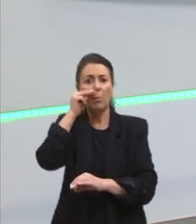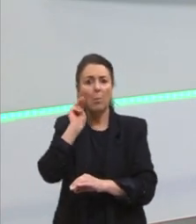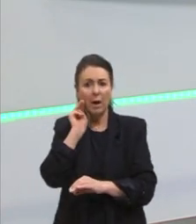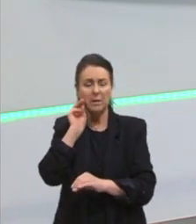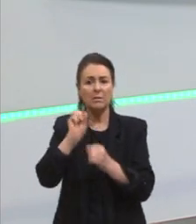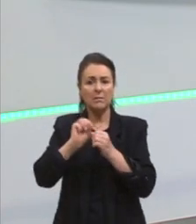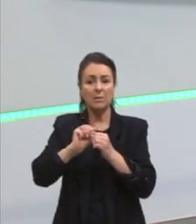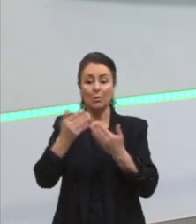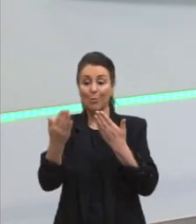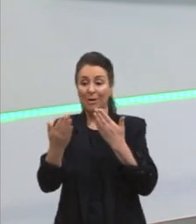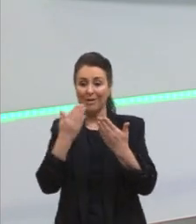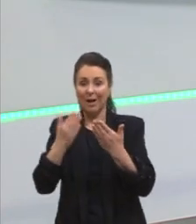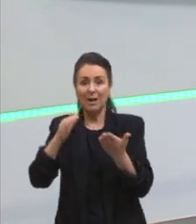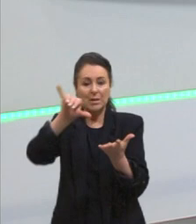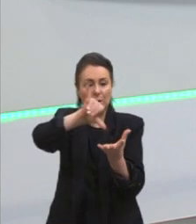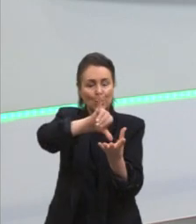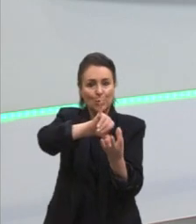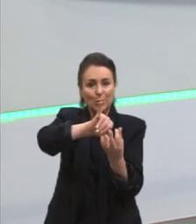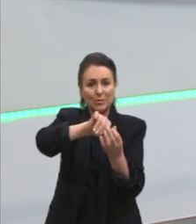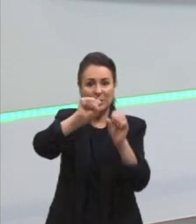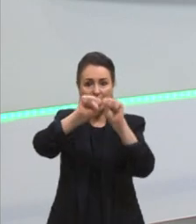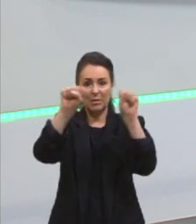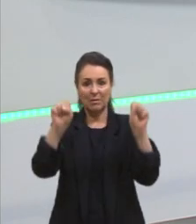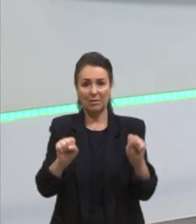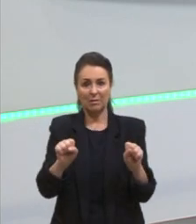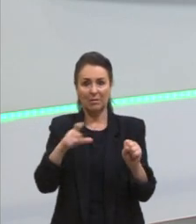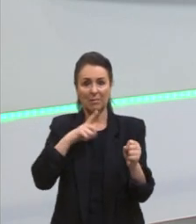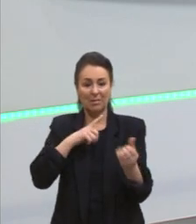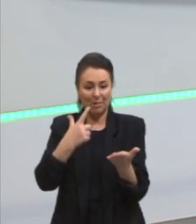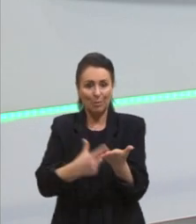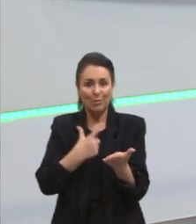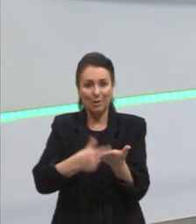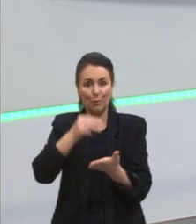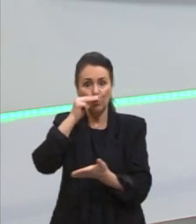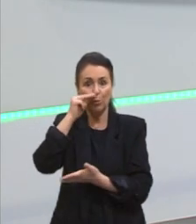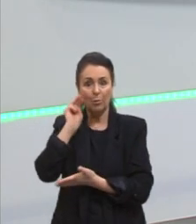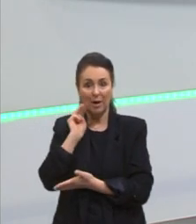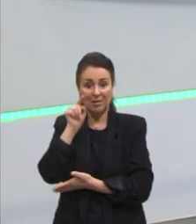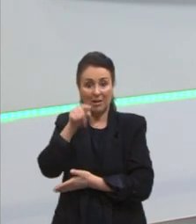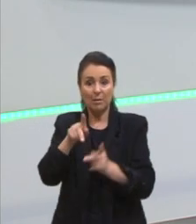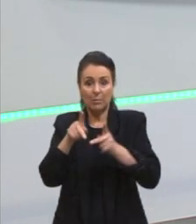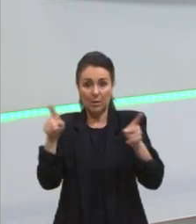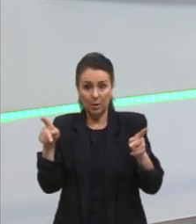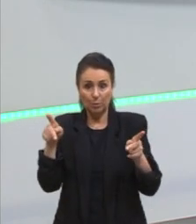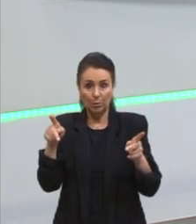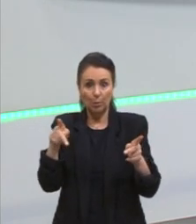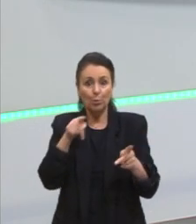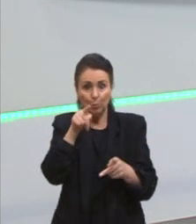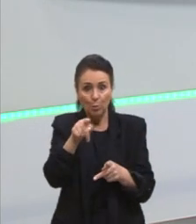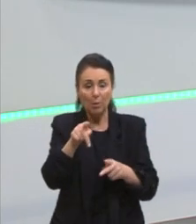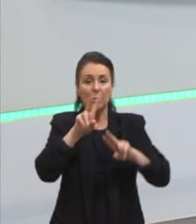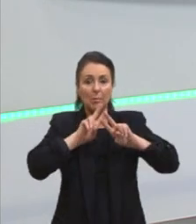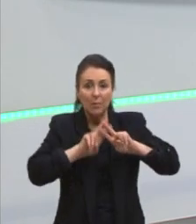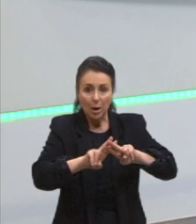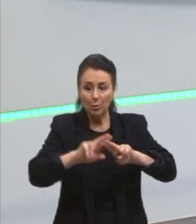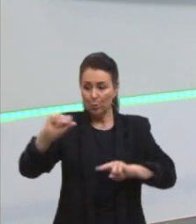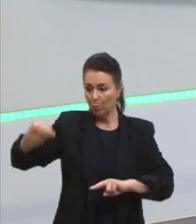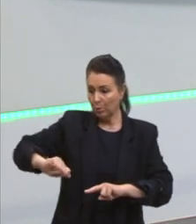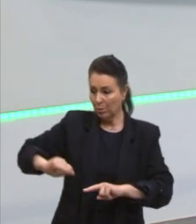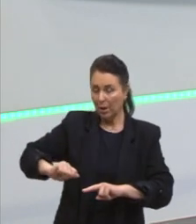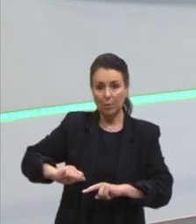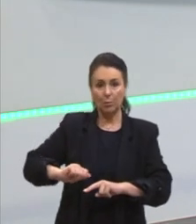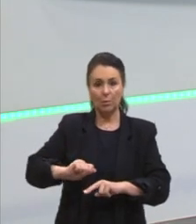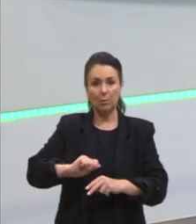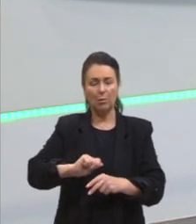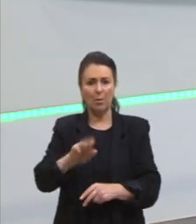o capitalismo Mas tu ter um livro de Marx na época podia fazer com que tu fosse preso torturado morto né